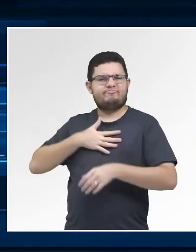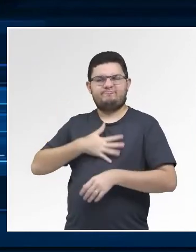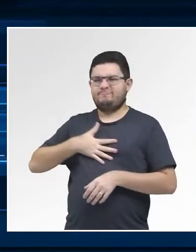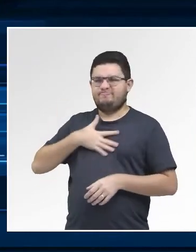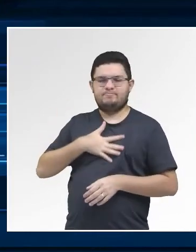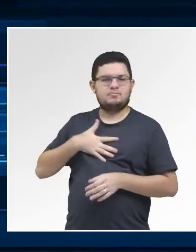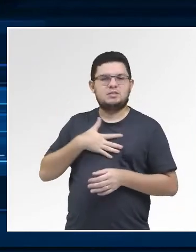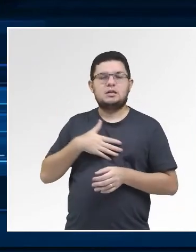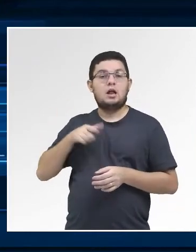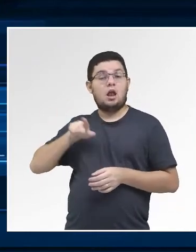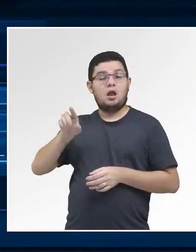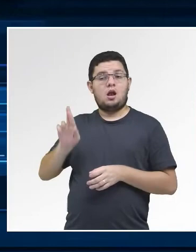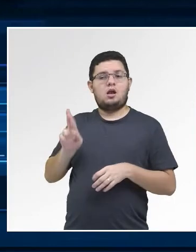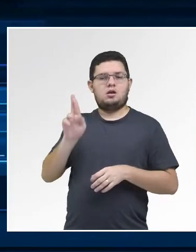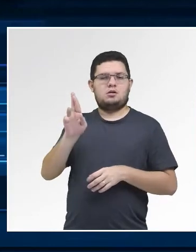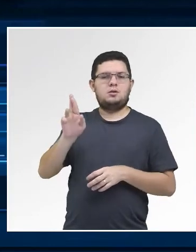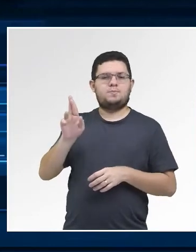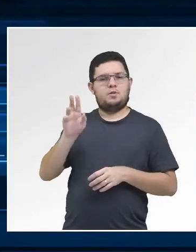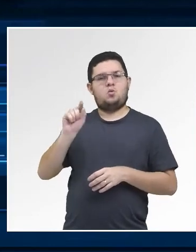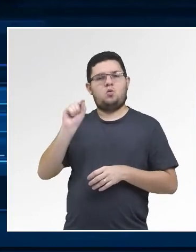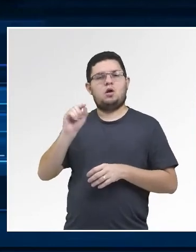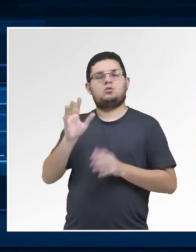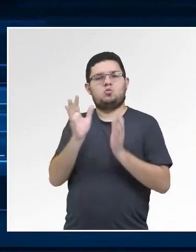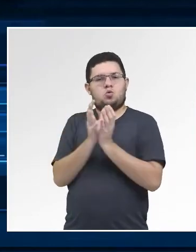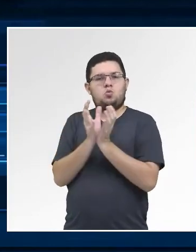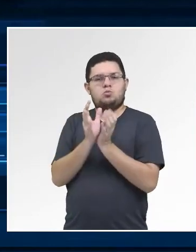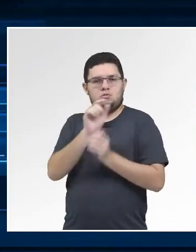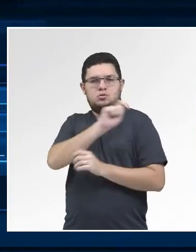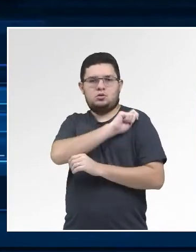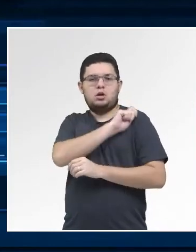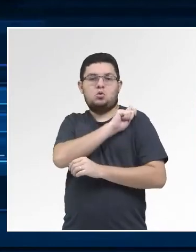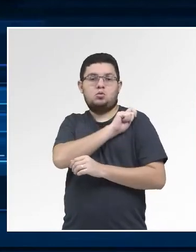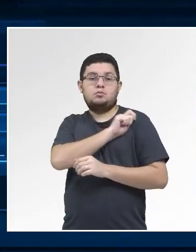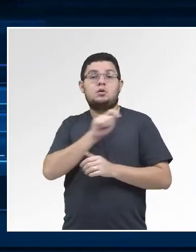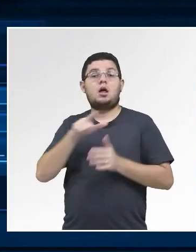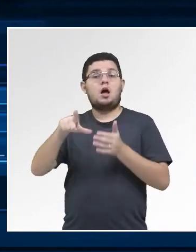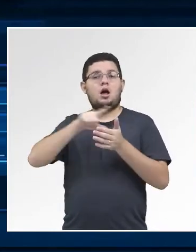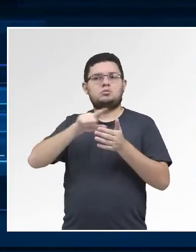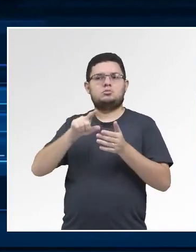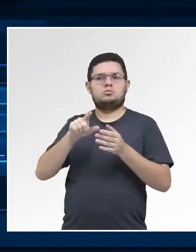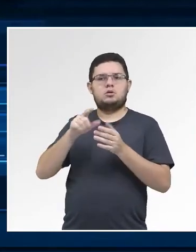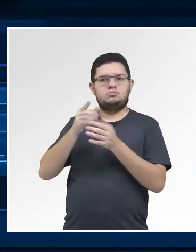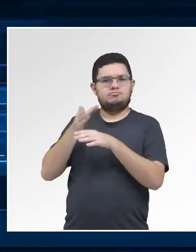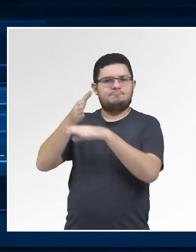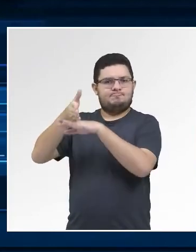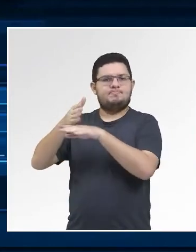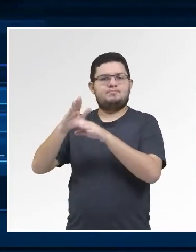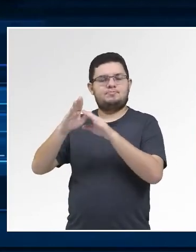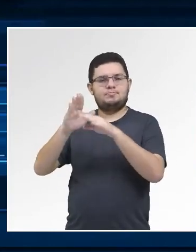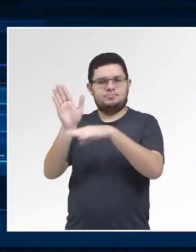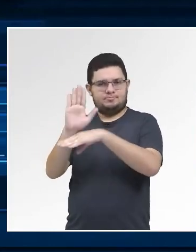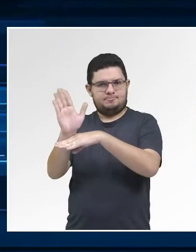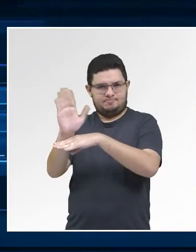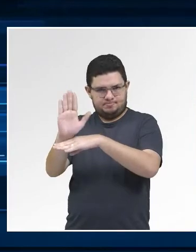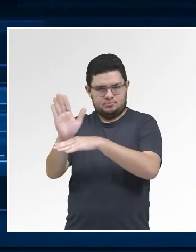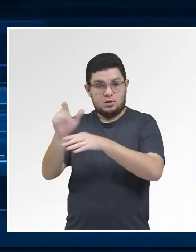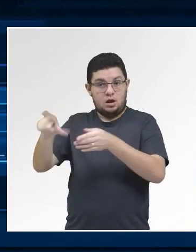ok? Estava naquele momento, né, anterior ali no cinema, né, elas não estavam felizes com ela, porque com certeza ela